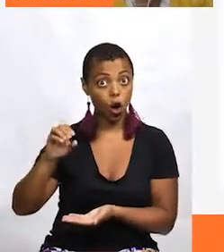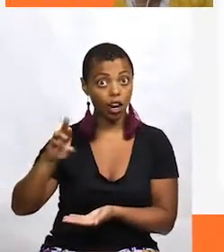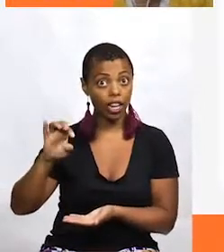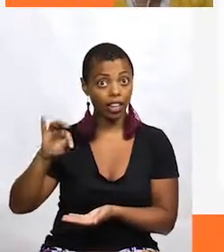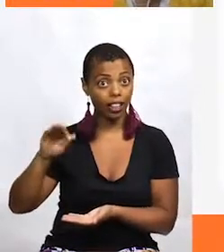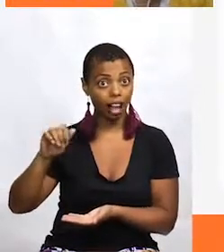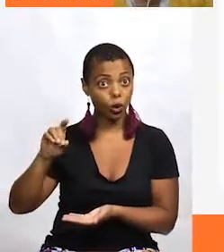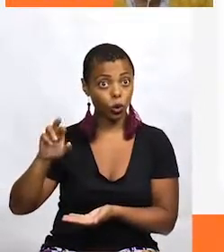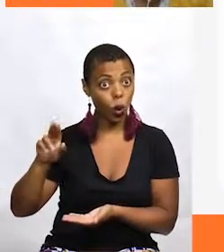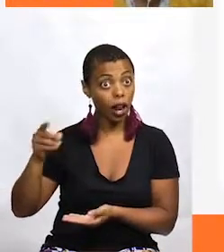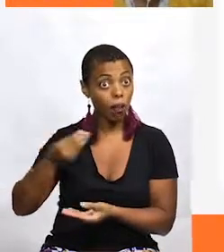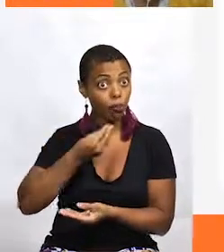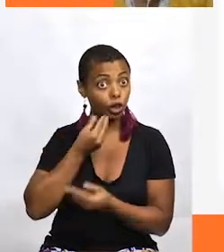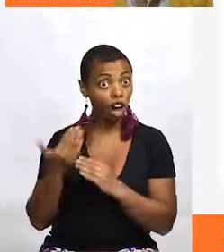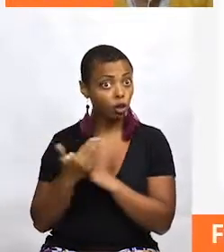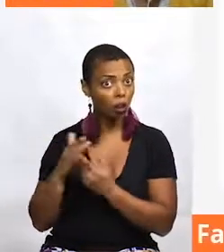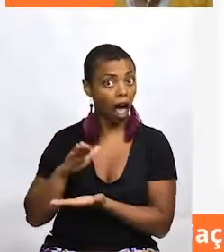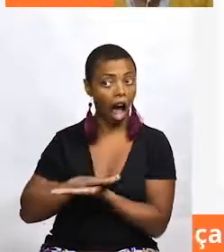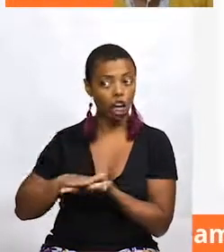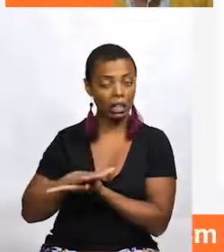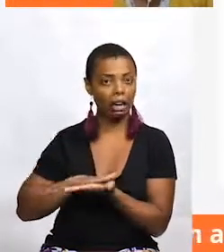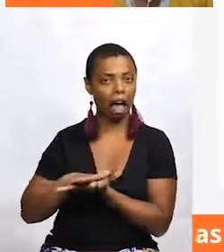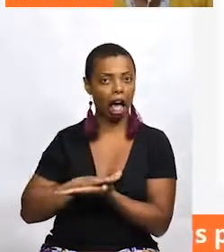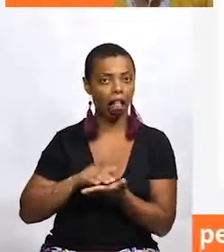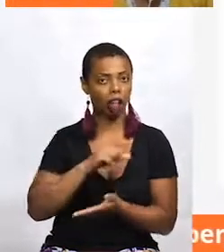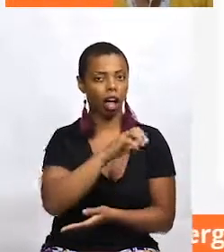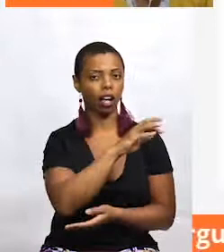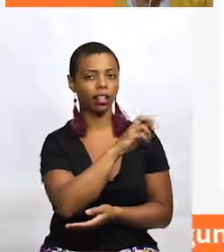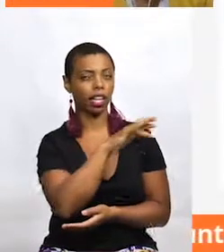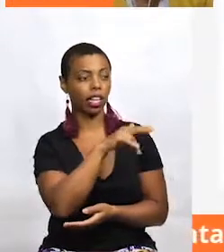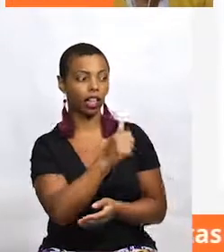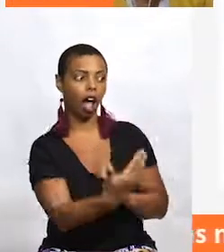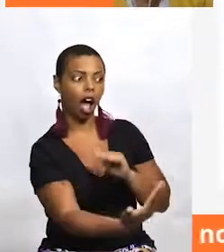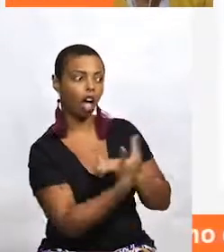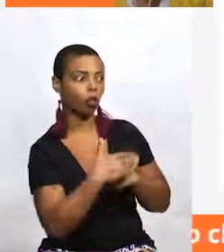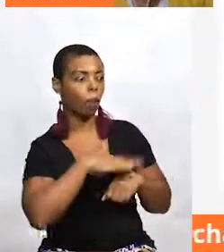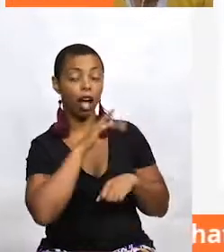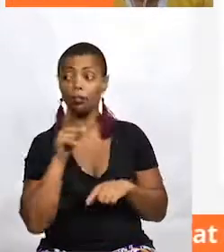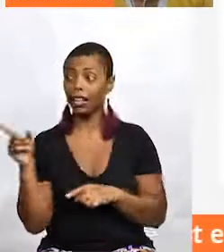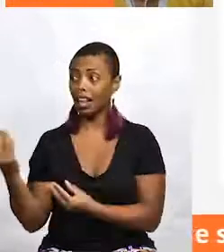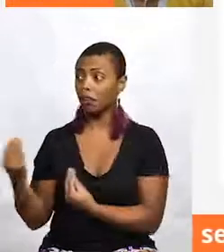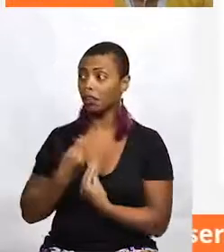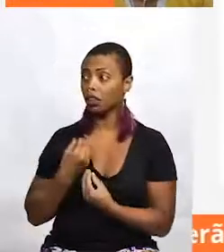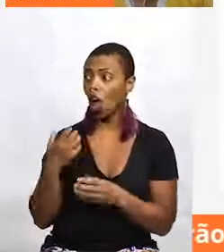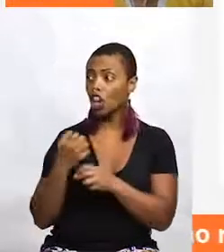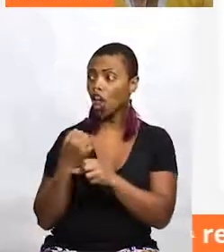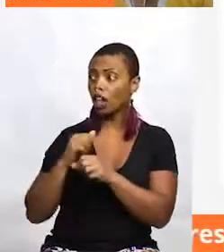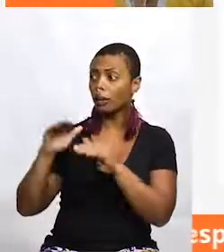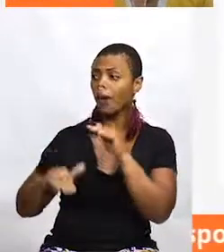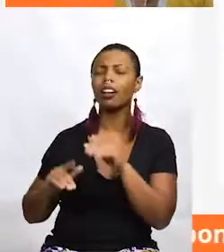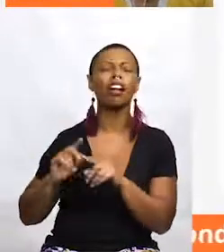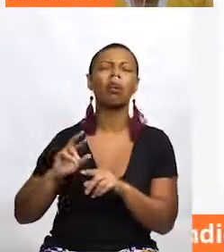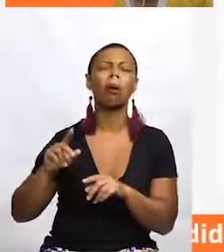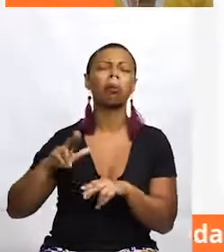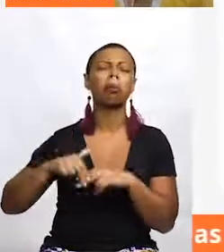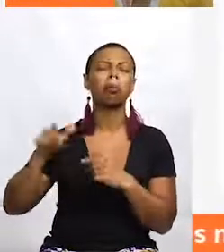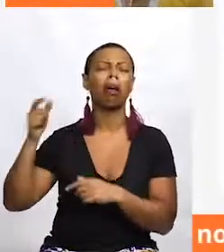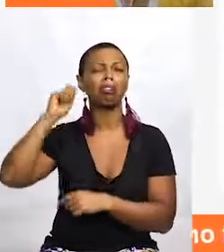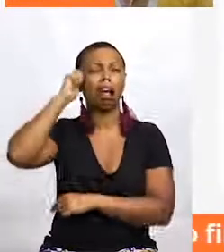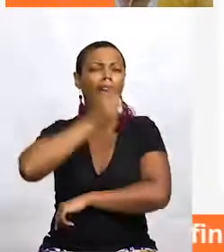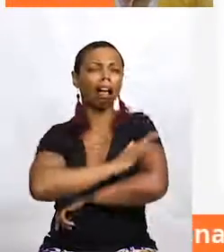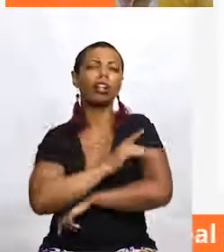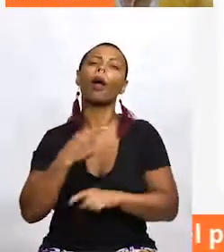a maior parte do serviço para que eu montasse elipsômetro, me deu a nota mais baixa. Mas não era porque ele é racista, não, era porque eu